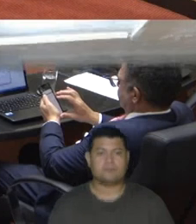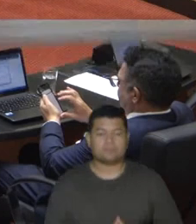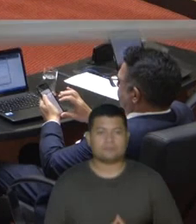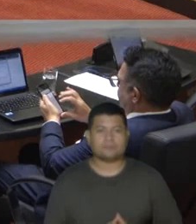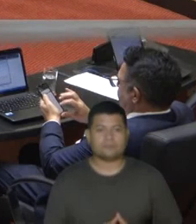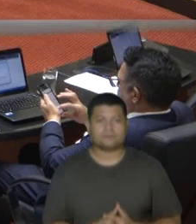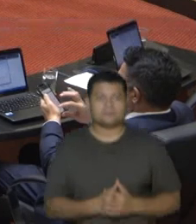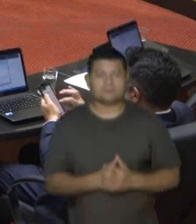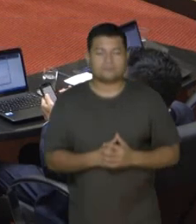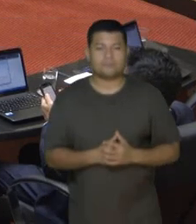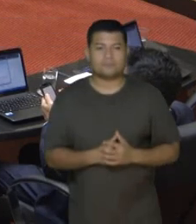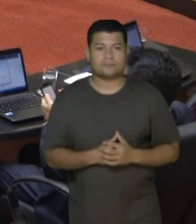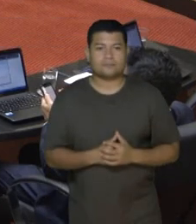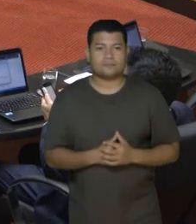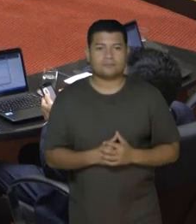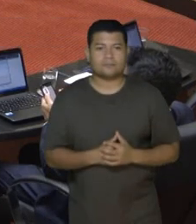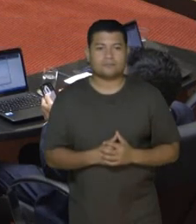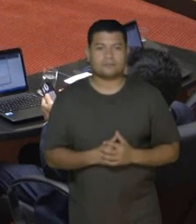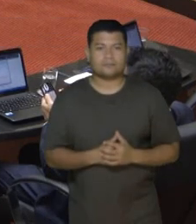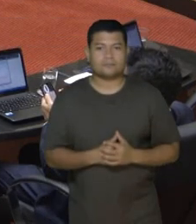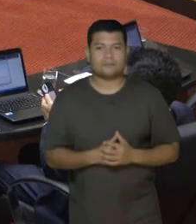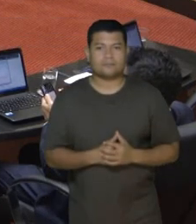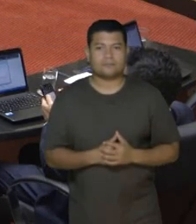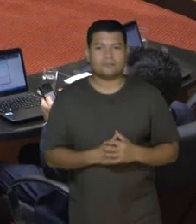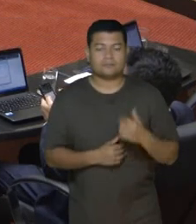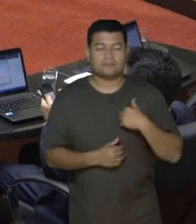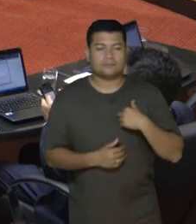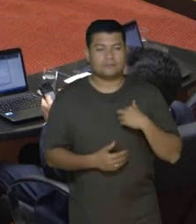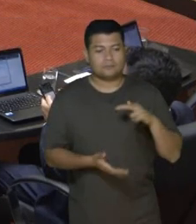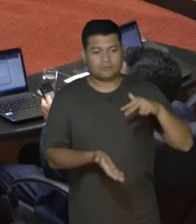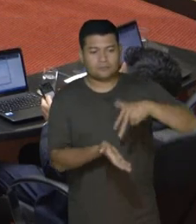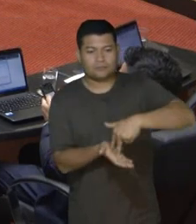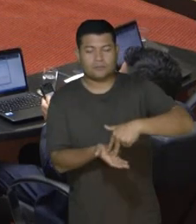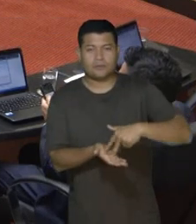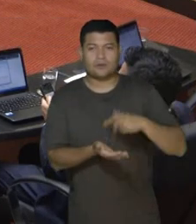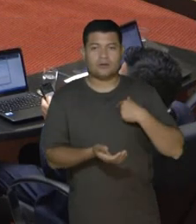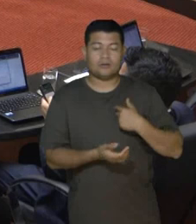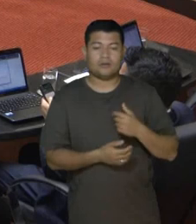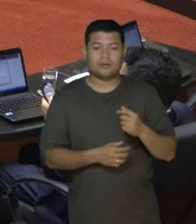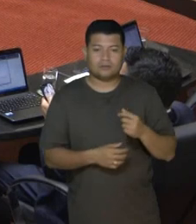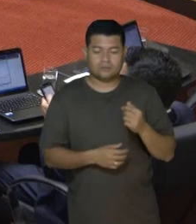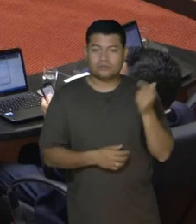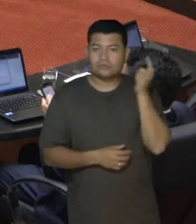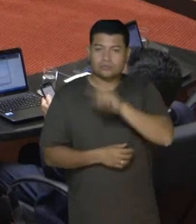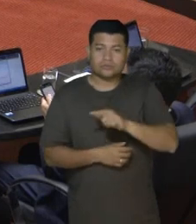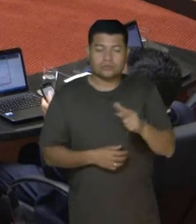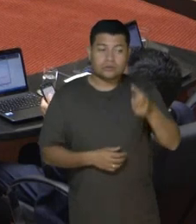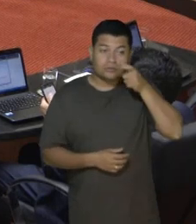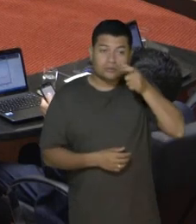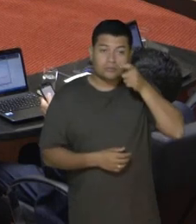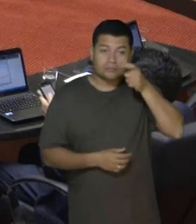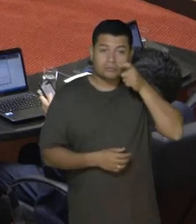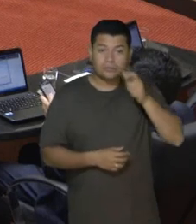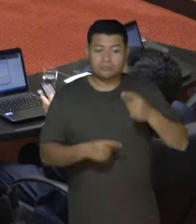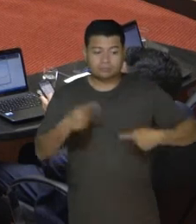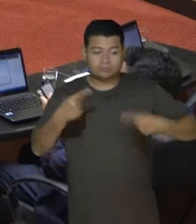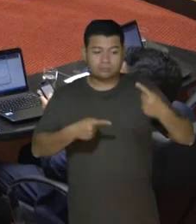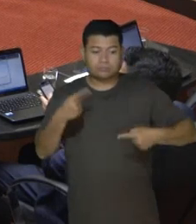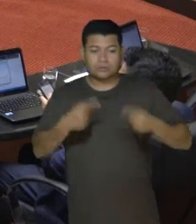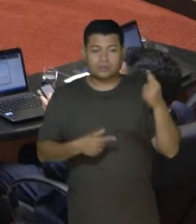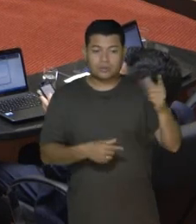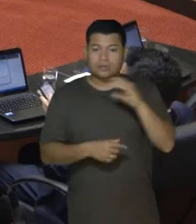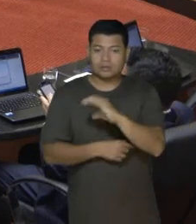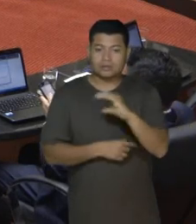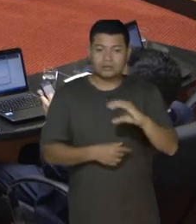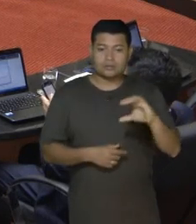minha manifestação, que eu tive o privilégio também de acompanhar a discussão na CCJ do projeto. Eu vejo